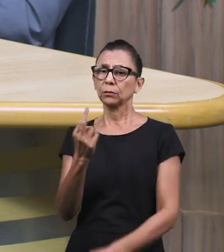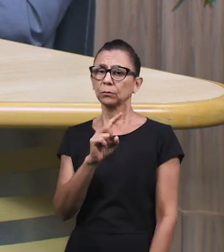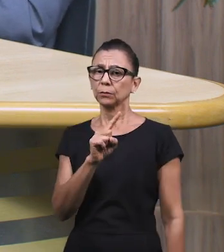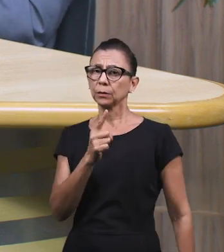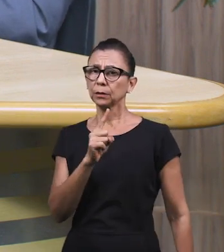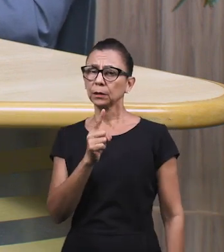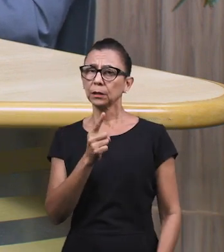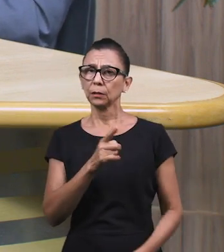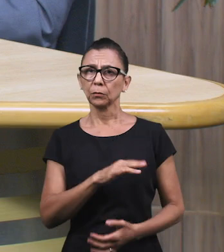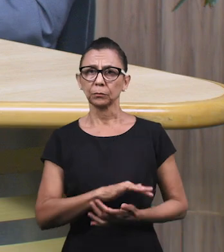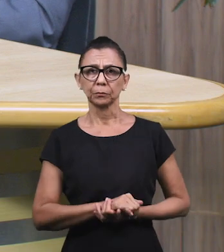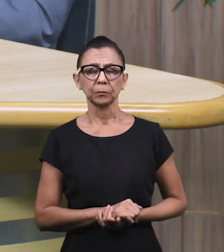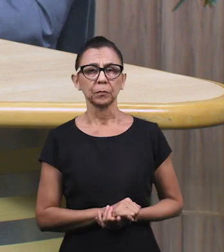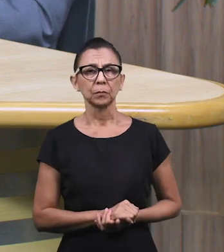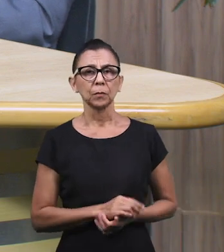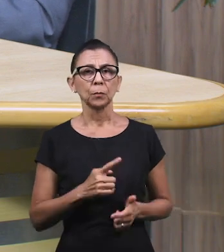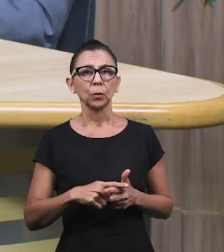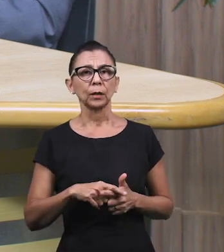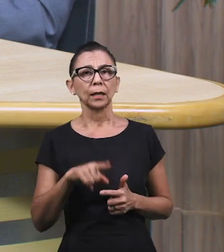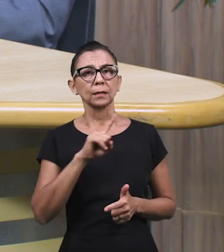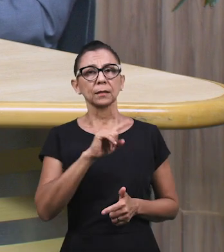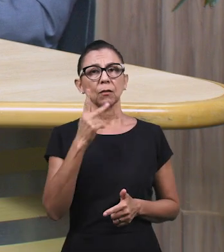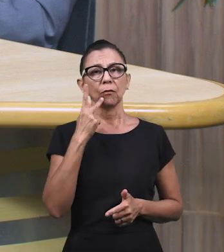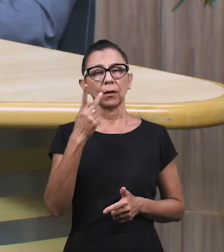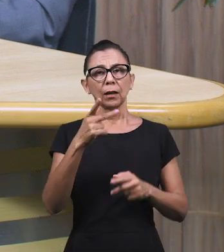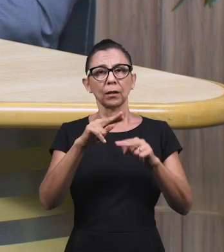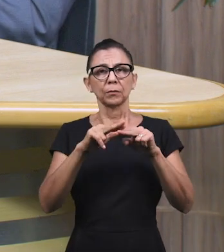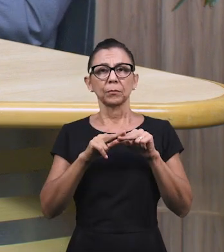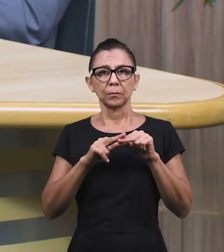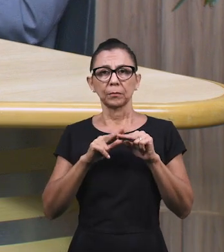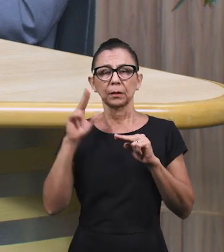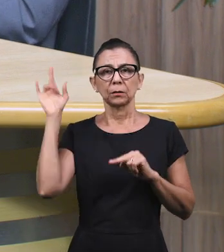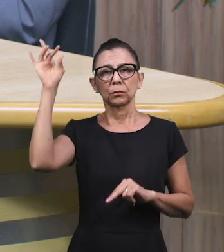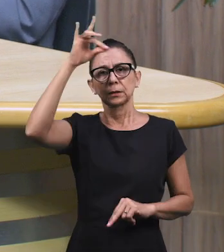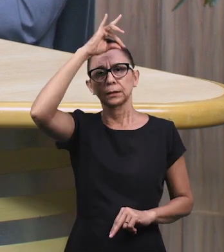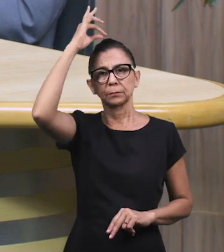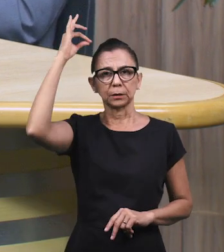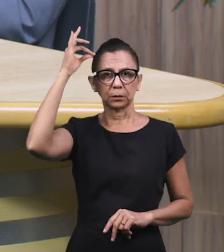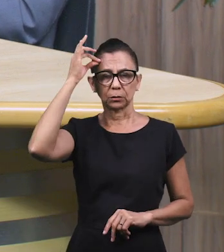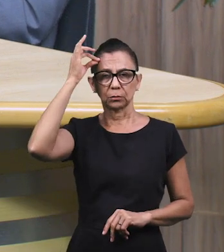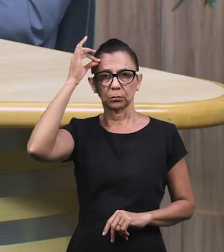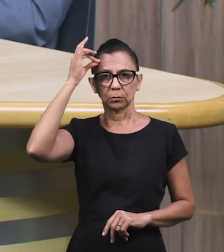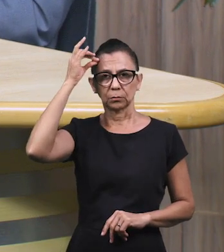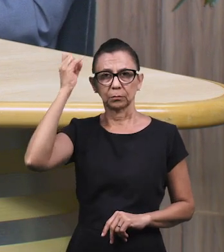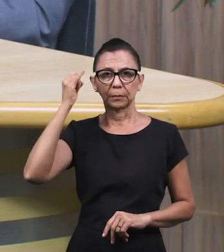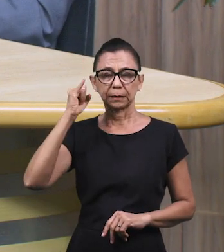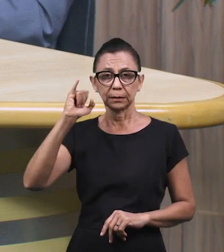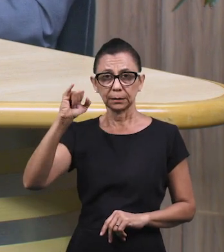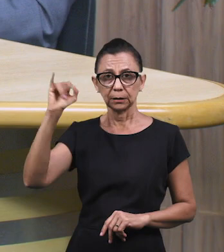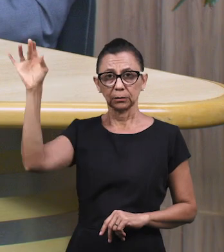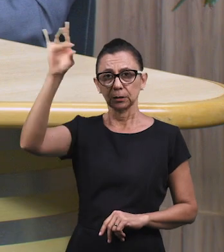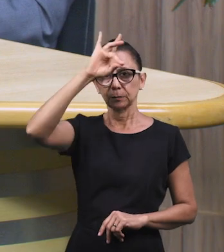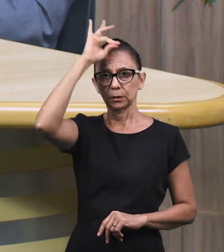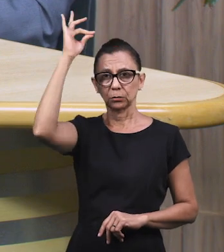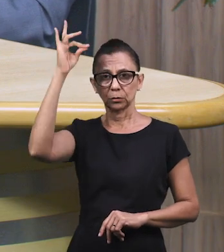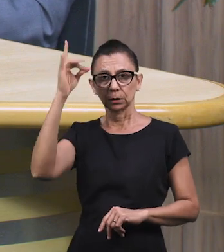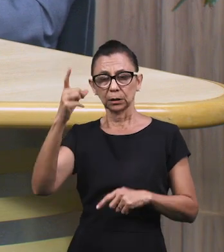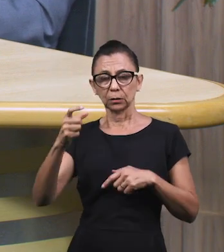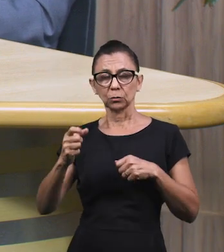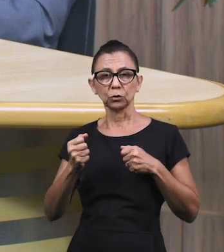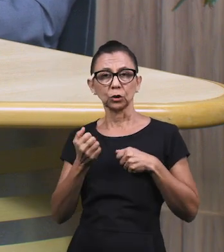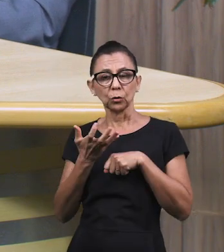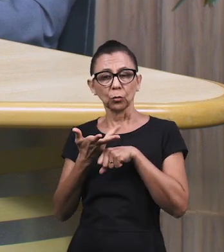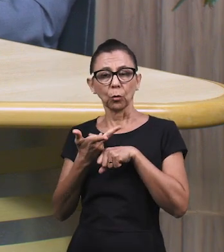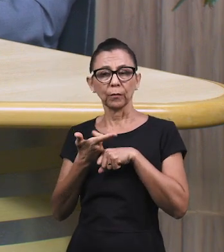disseram Jesus é o Senhor pelo Espírito. Mas quando a pessoa se deixa dominar pelo Espírito Santo, ele vai espontaneamente, vai